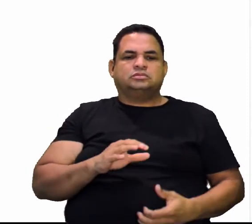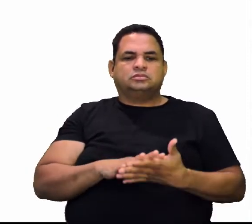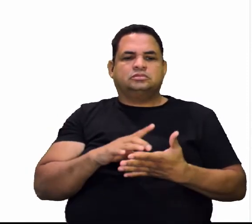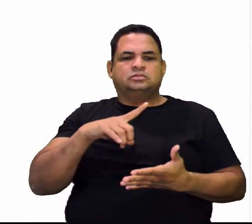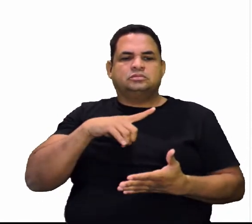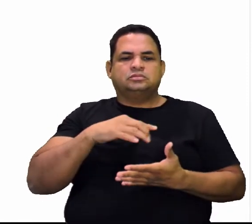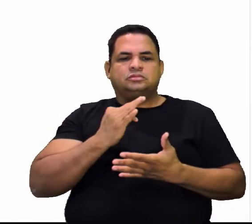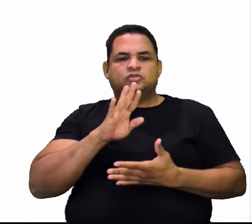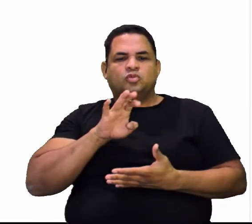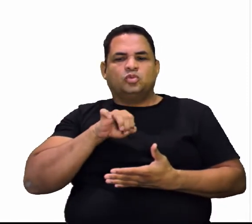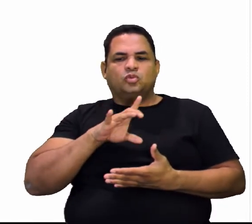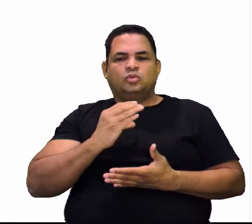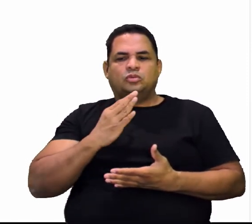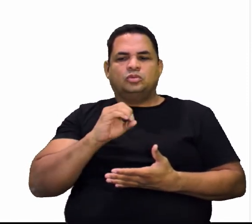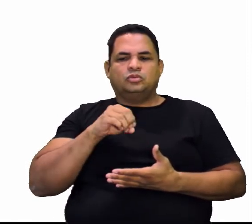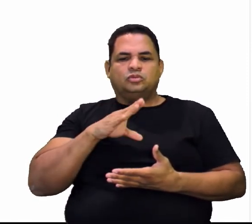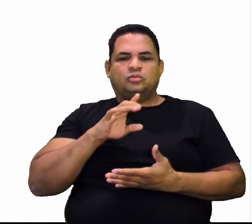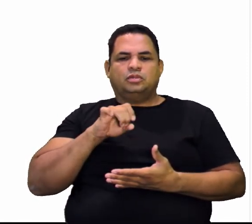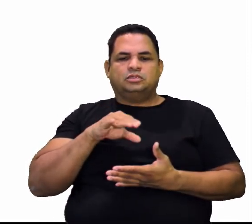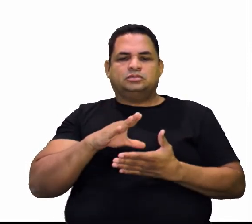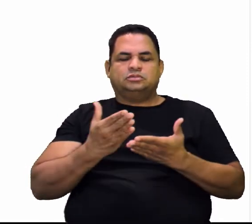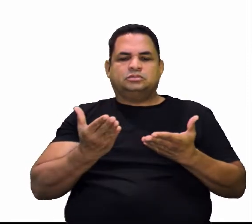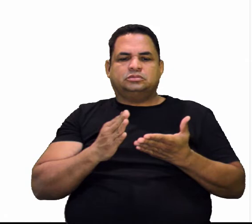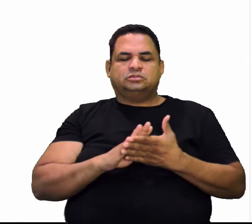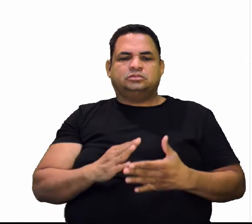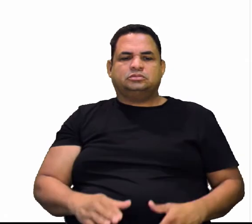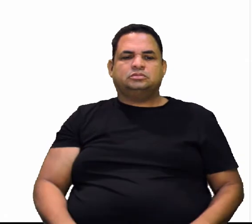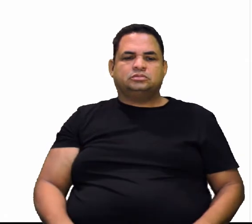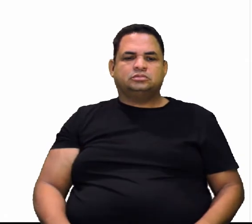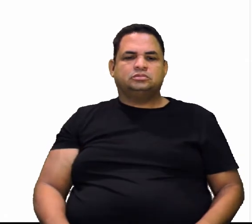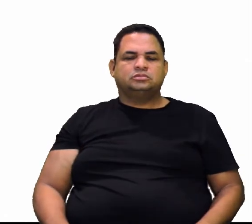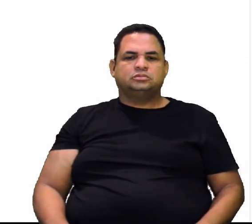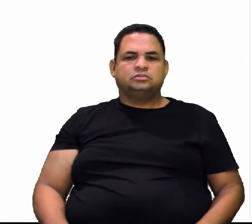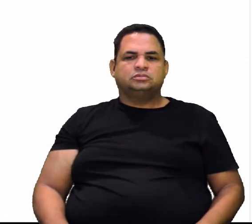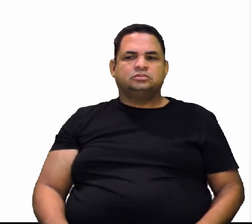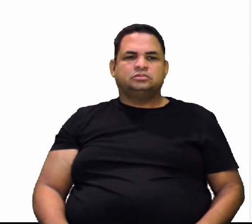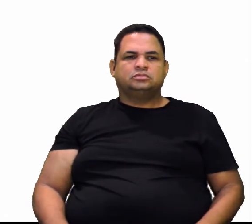pelos turcos otomanos. Então foi um período muito vasto.